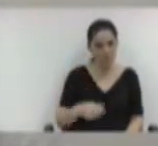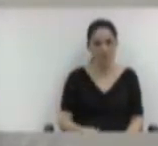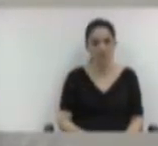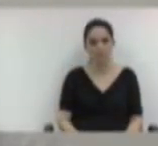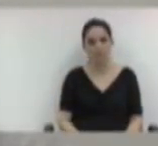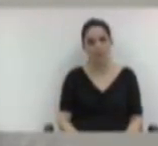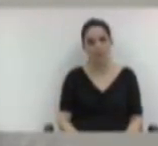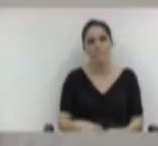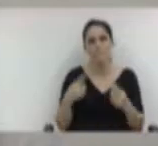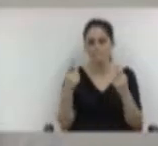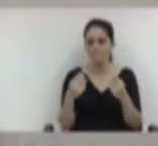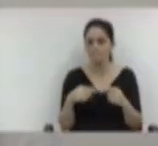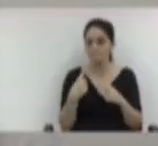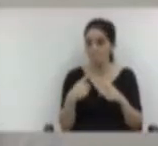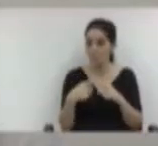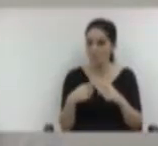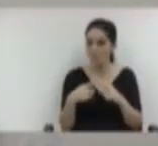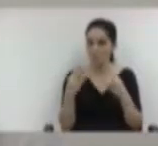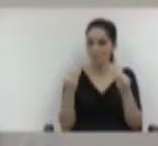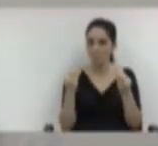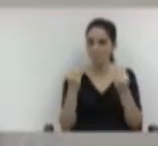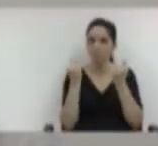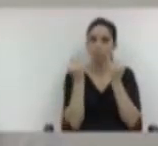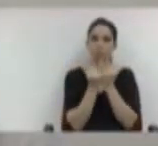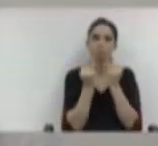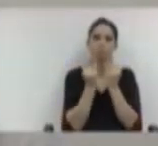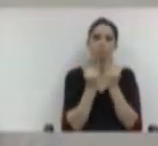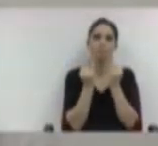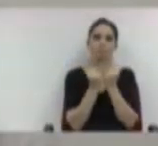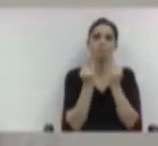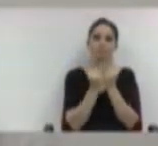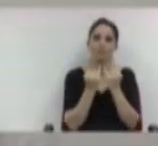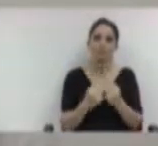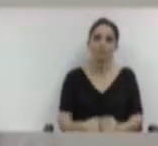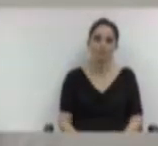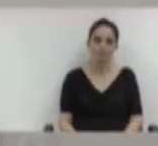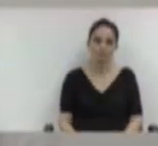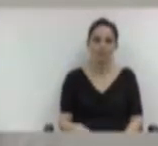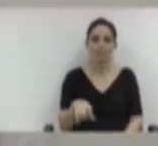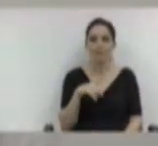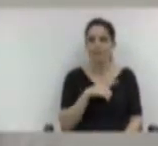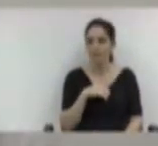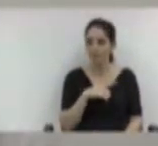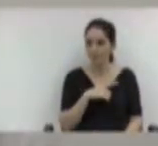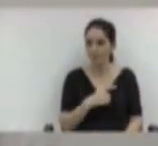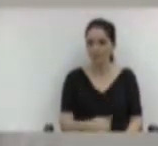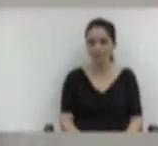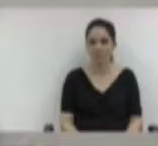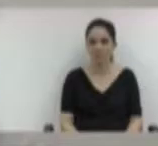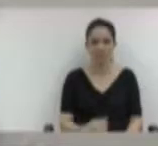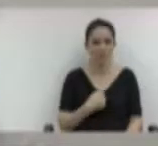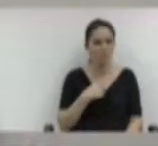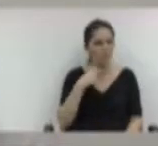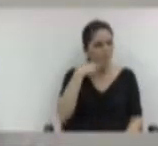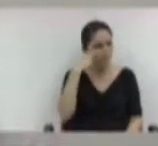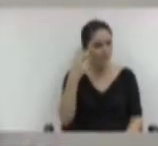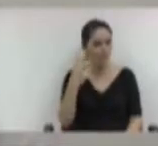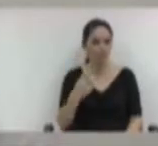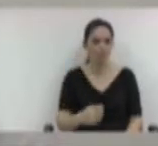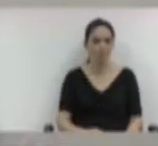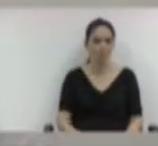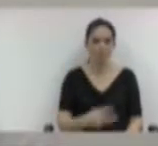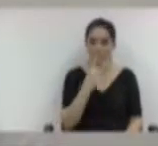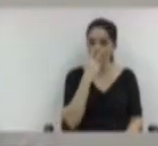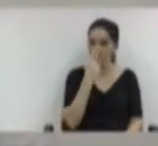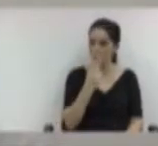tanta futrica, tanta conversa que tinha nessa cidade, que era vergonhoso, dava a impressão que o